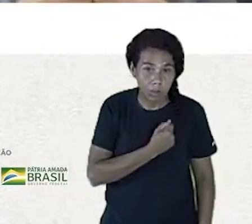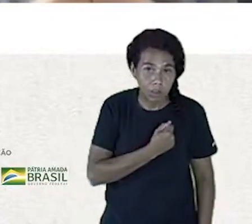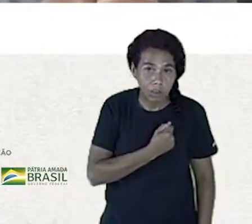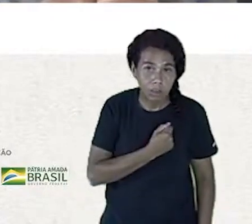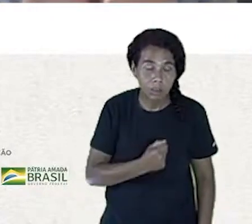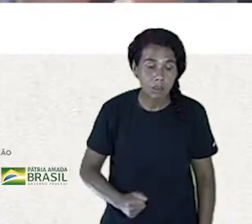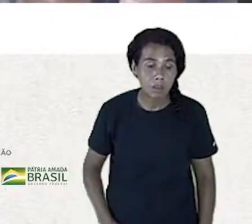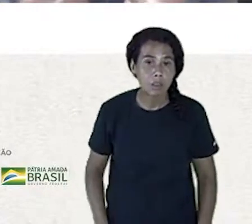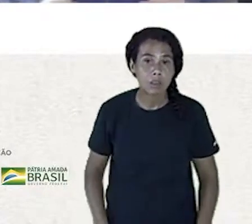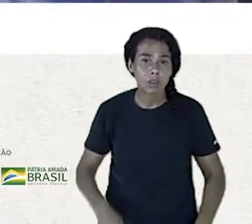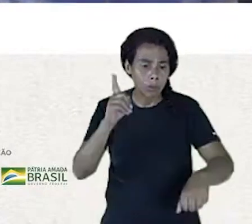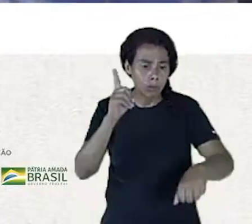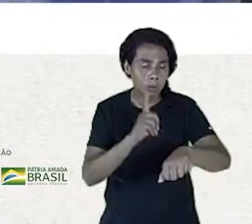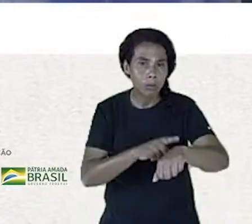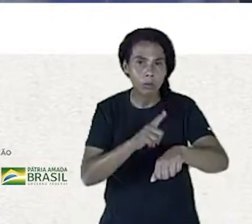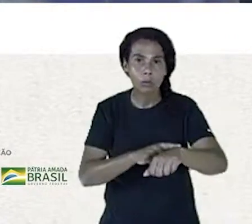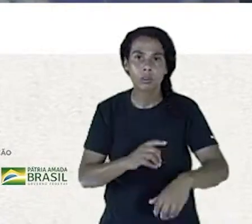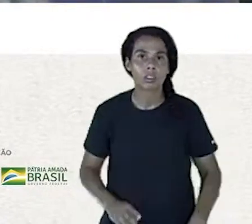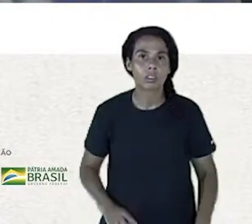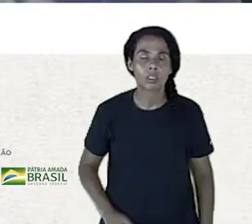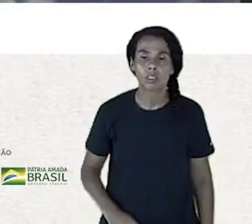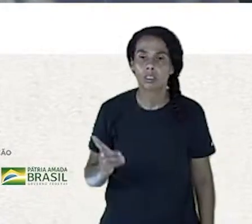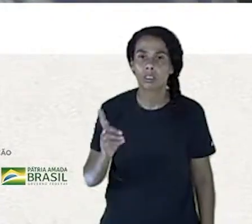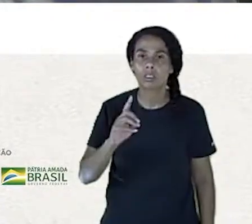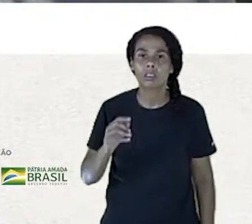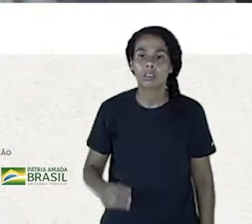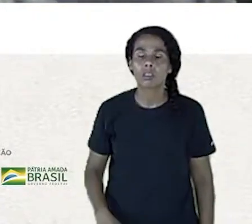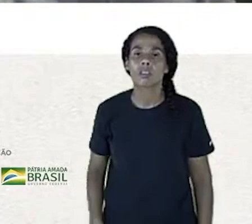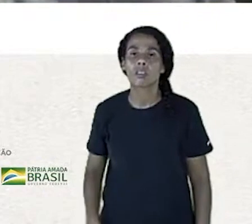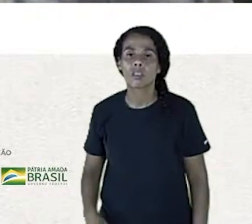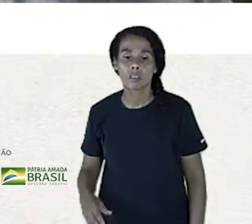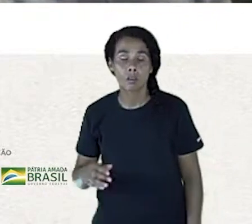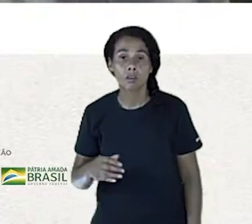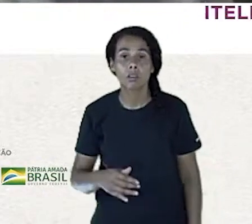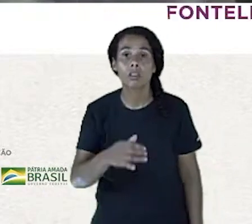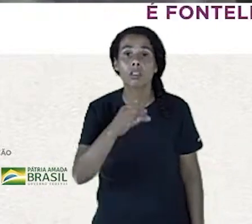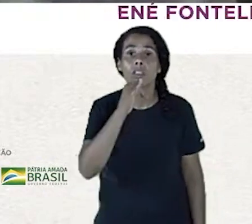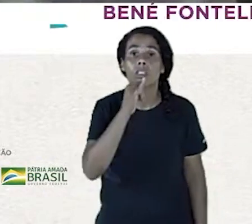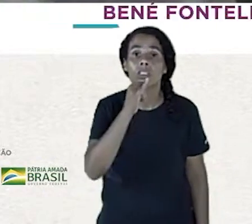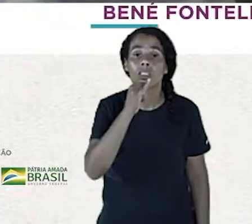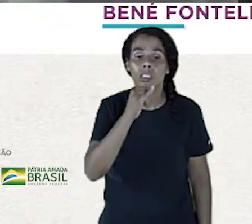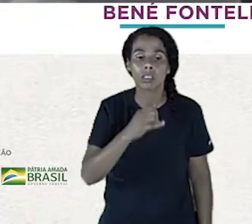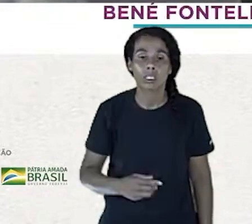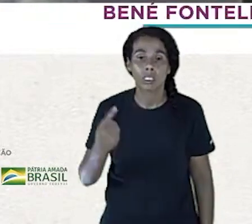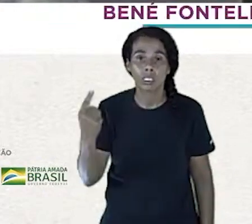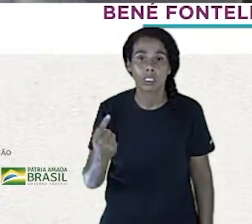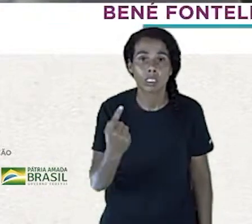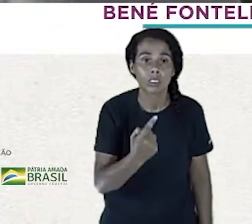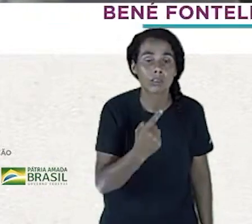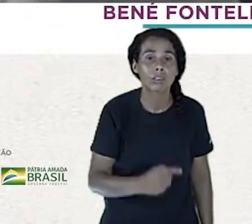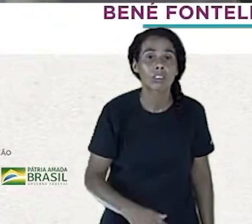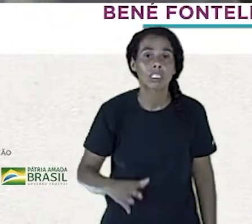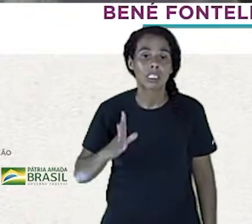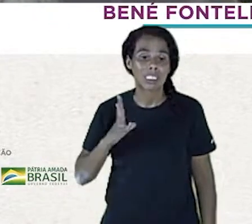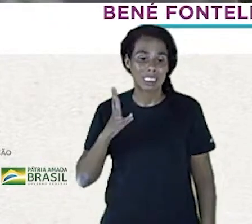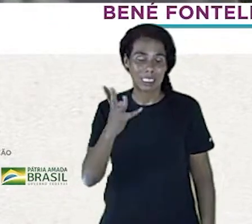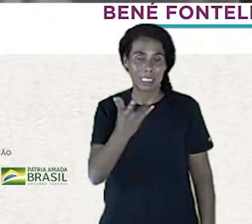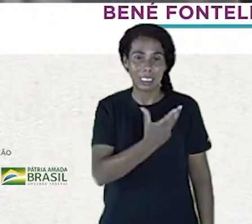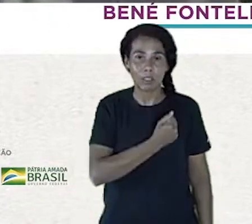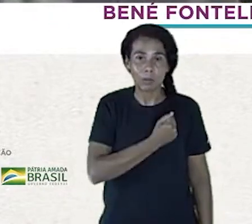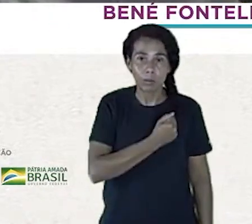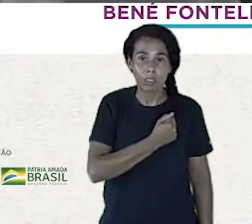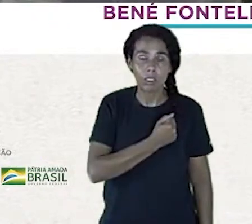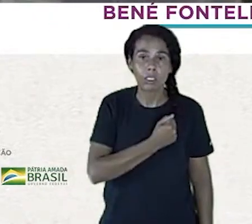está dizendo assim, salve-se quem souber. Quem tiver sabedoria para se libertar nesse projeto de libertação